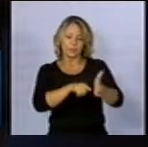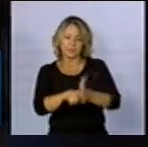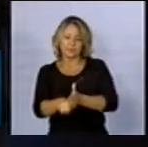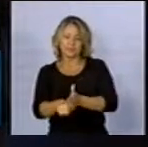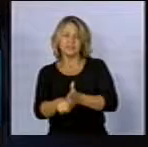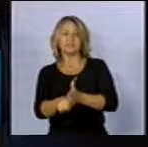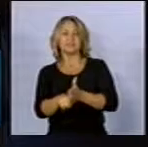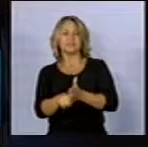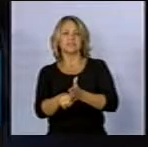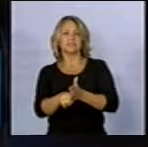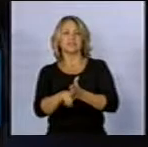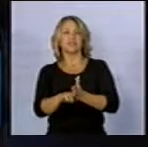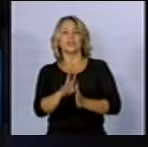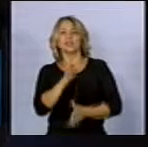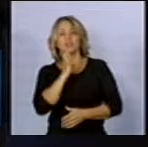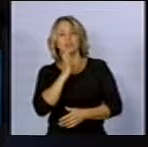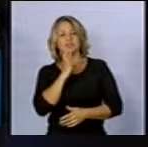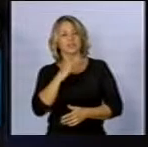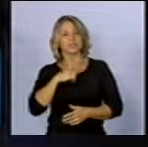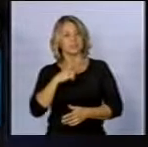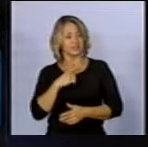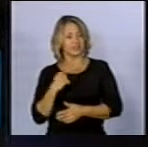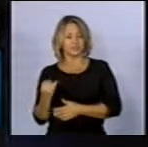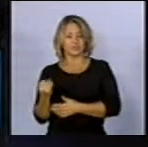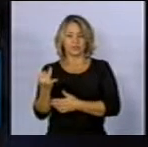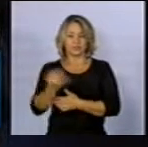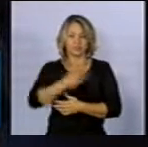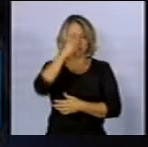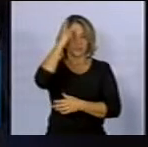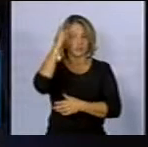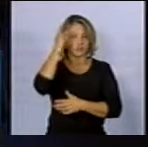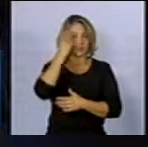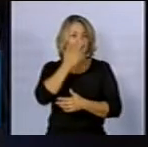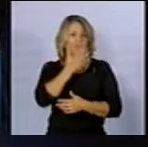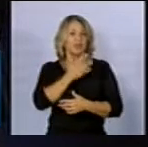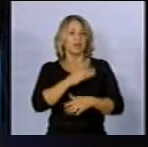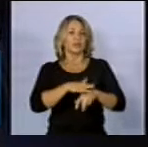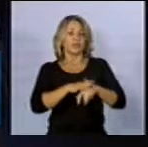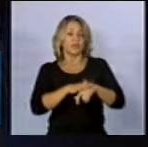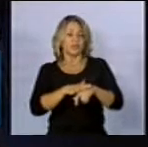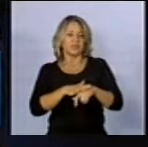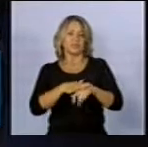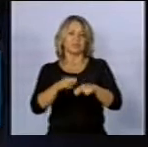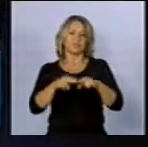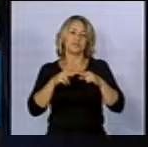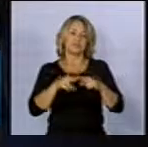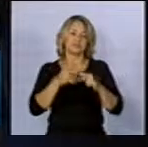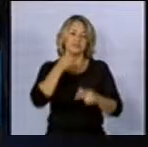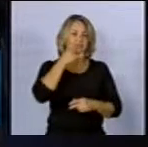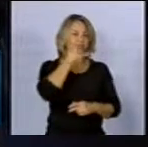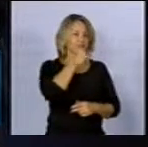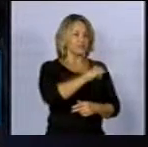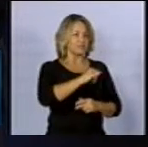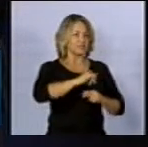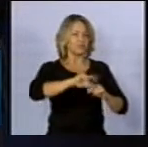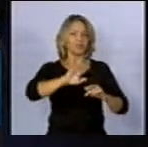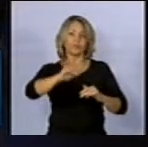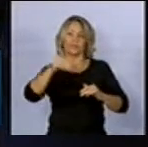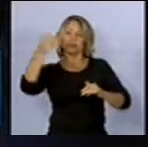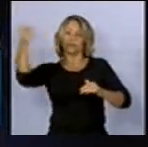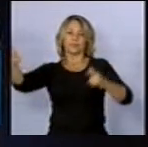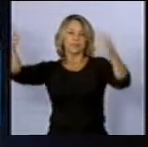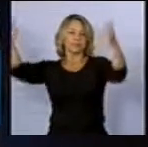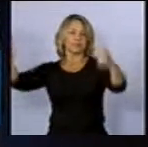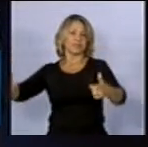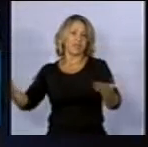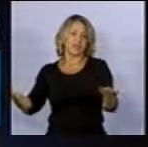conhecimento que nós temos do número de pessoas doentes causados por irradiação fora das Linhas Nós não entendemos